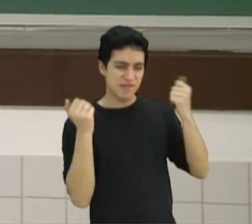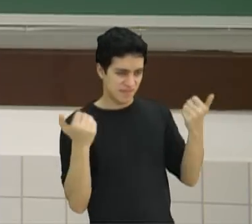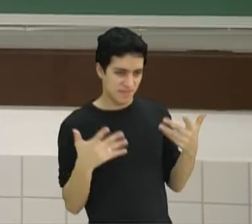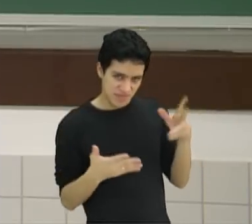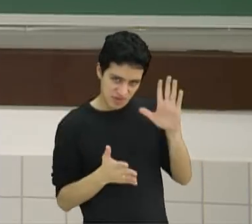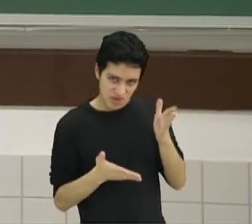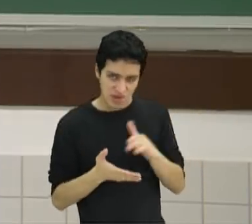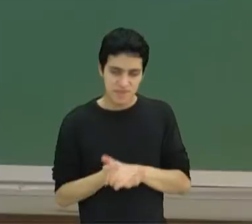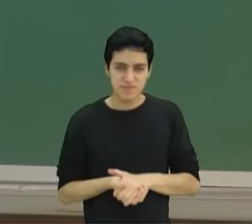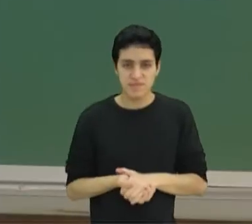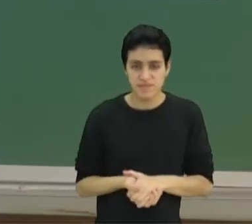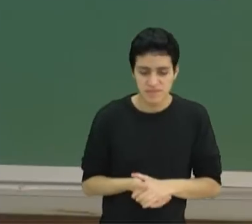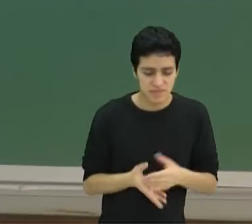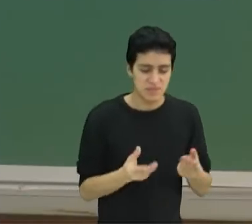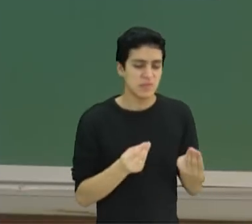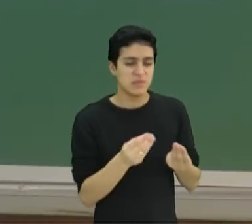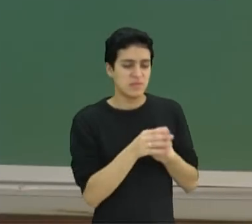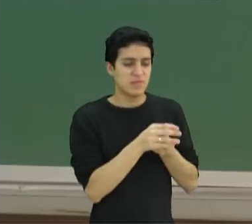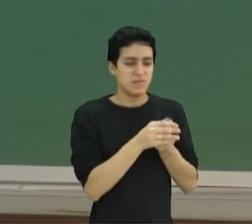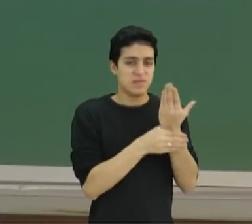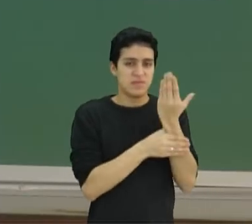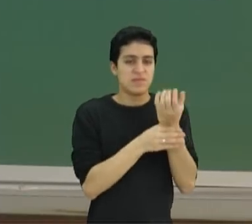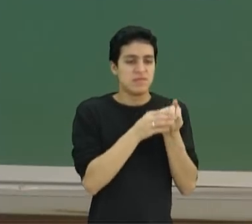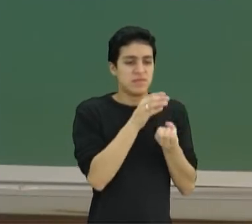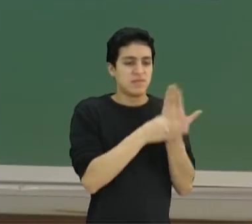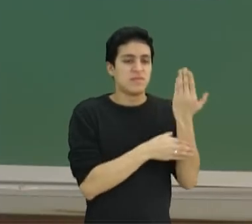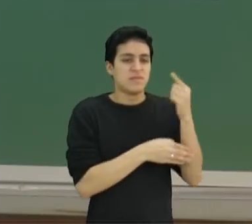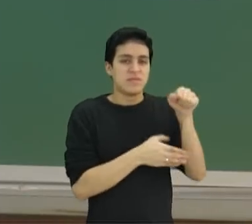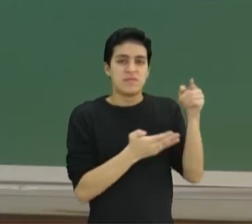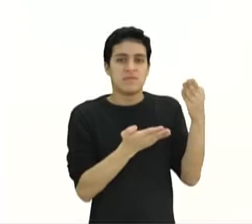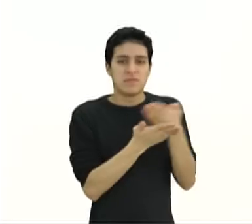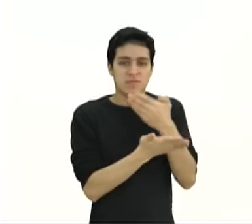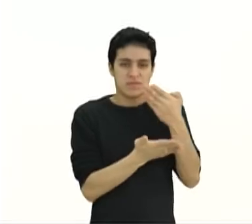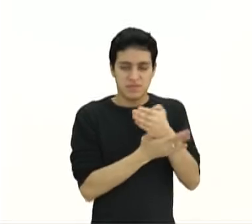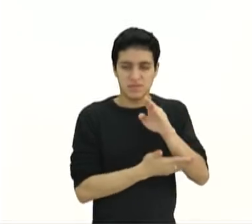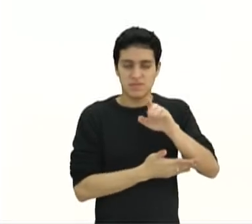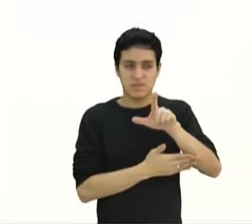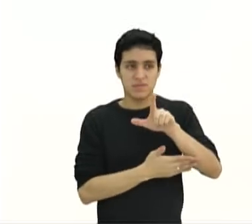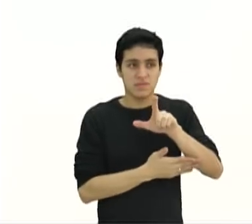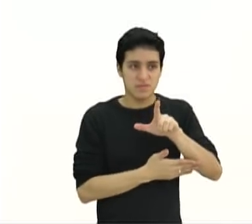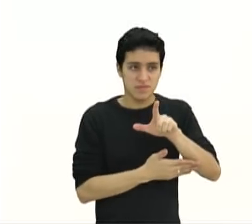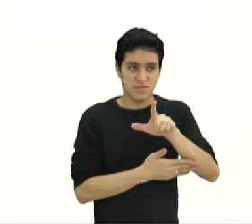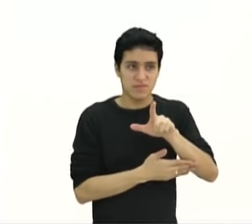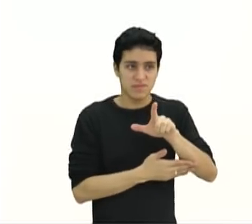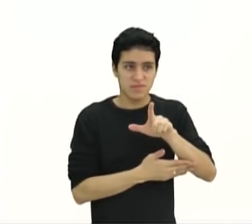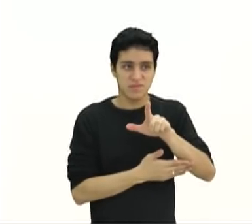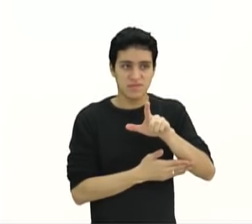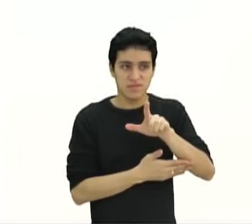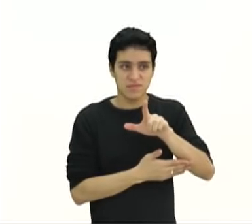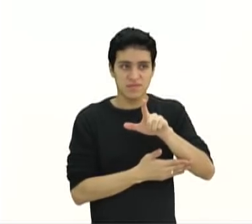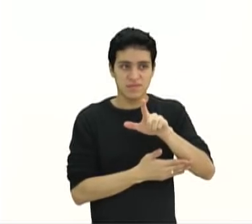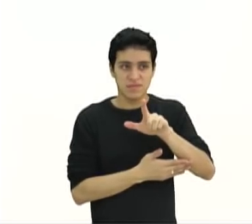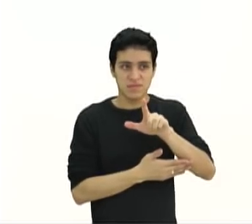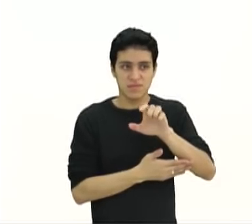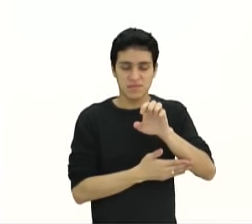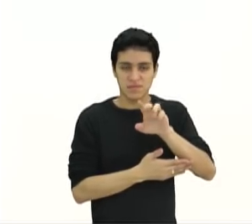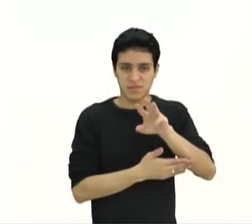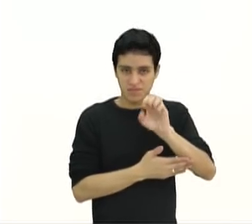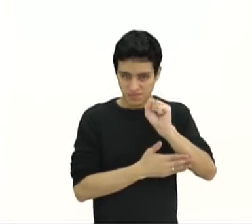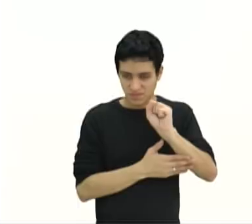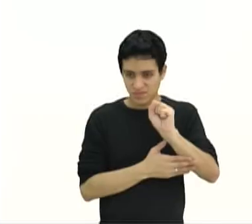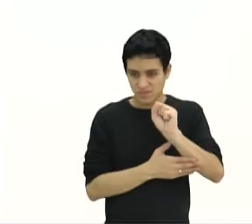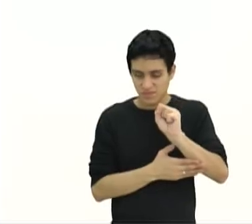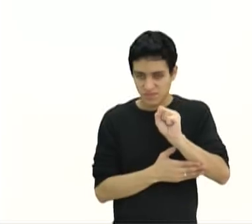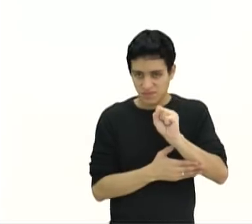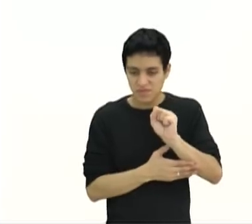né? A origem, como que surgiu essa obra. Lewis Carroll criou a história durante um passeio de barco pelo rio